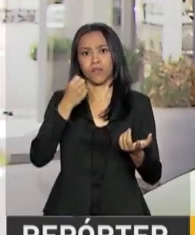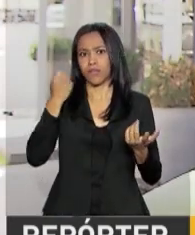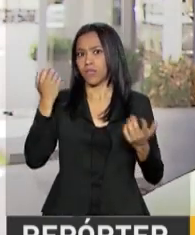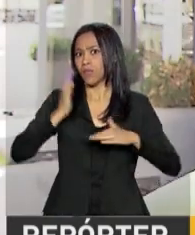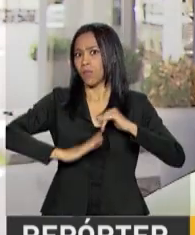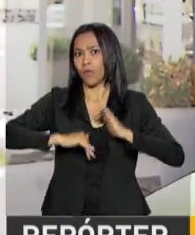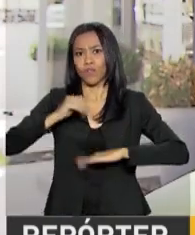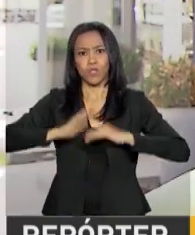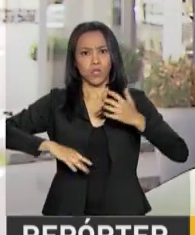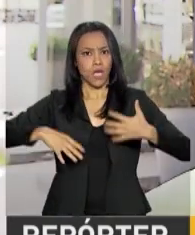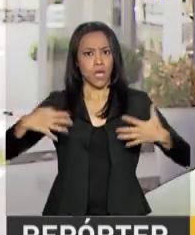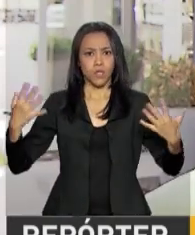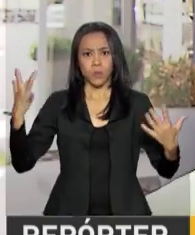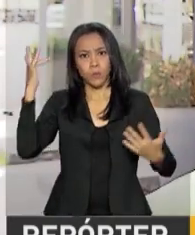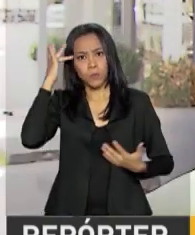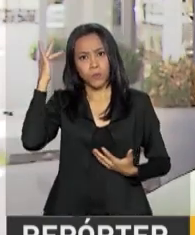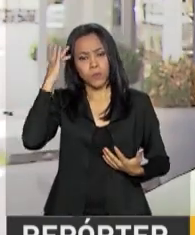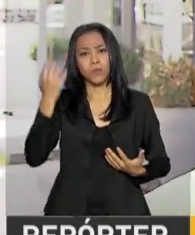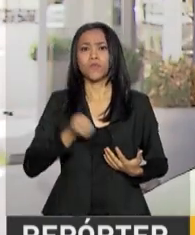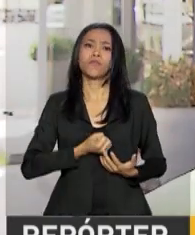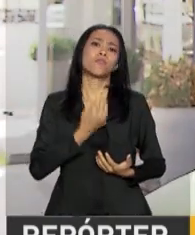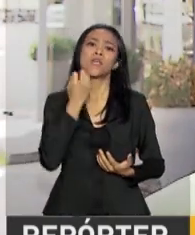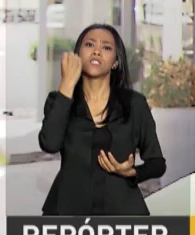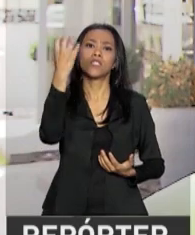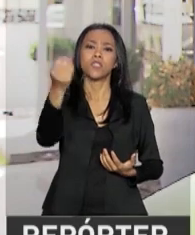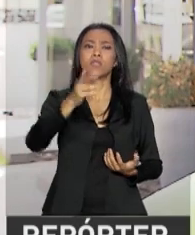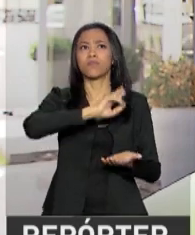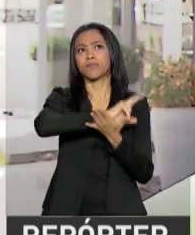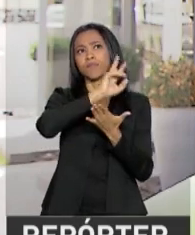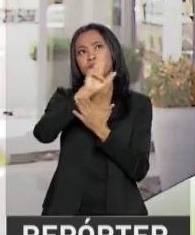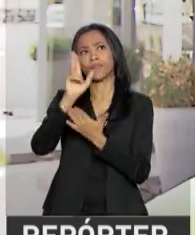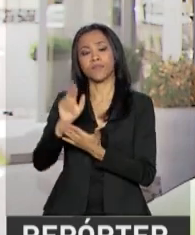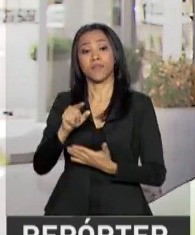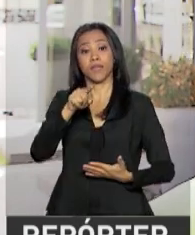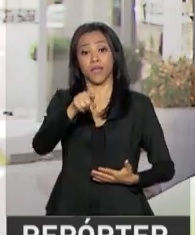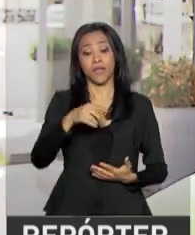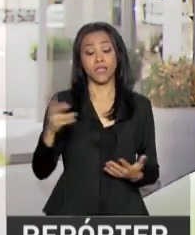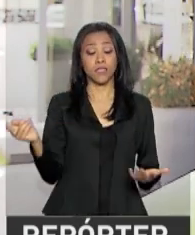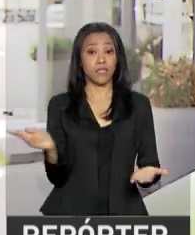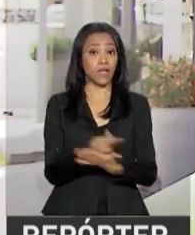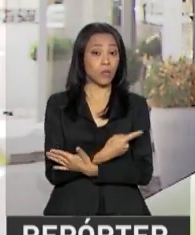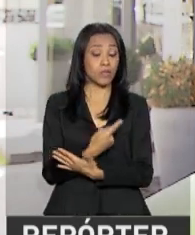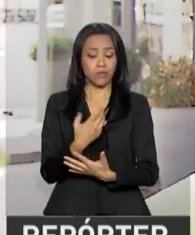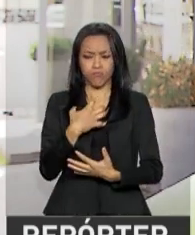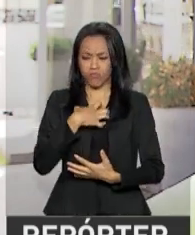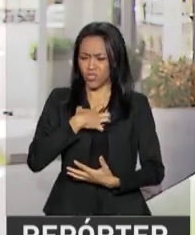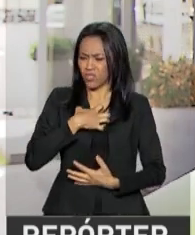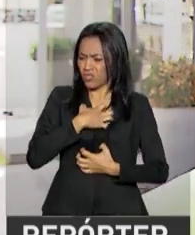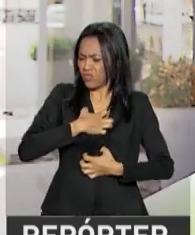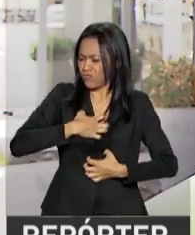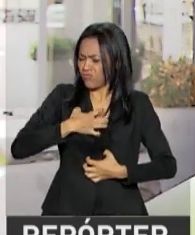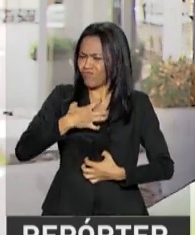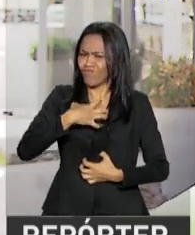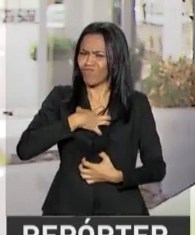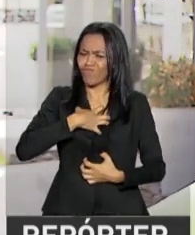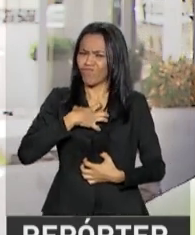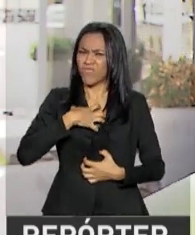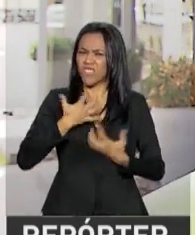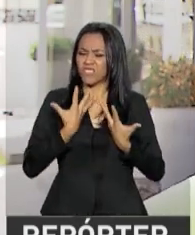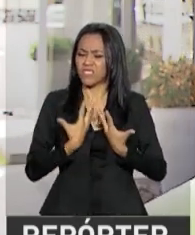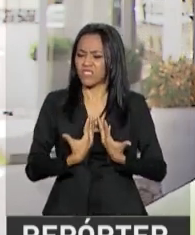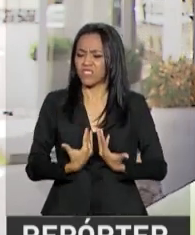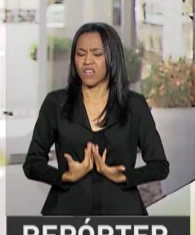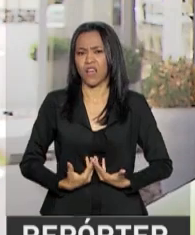várias viagens e na época eu tive sintomas apareceram aparecer algum cansaço